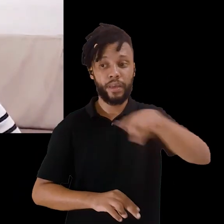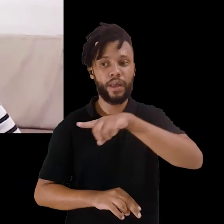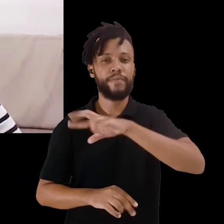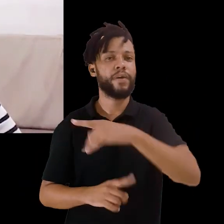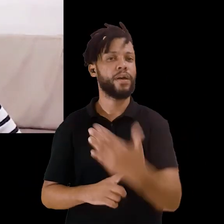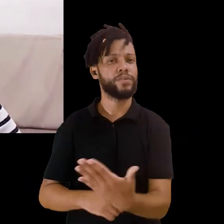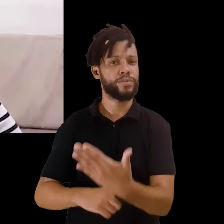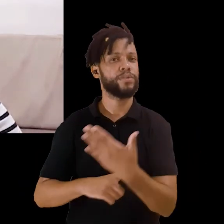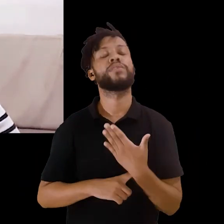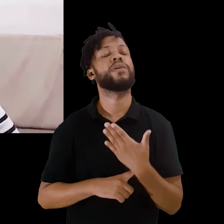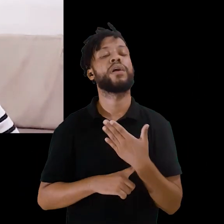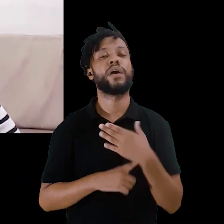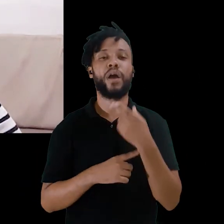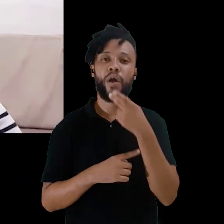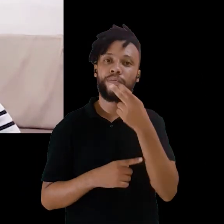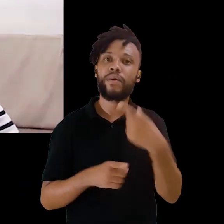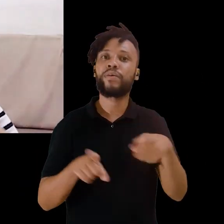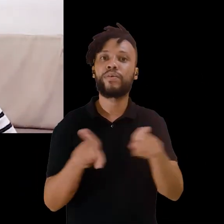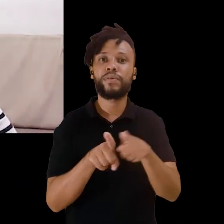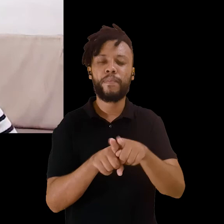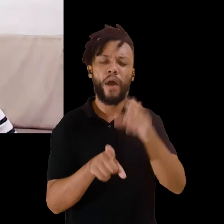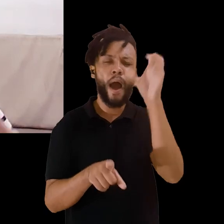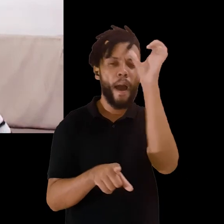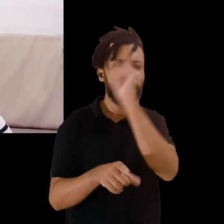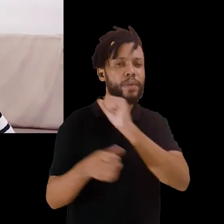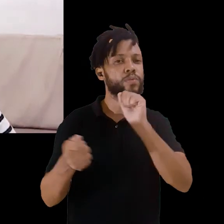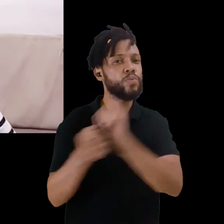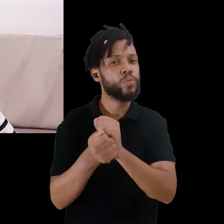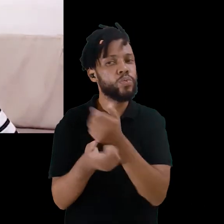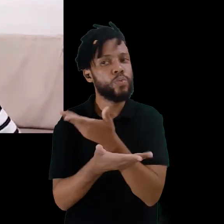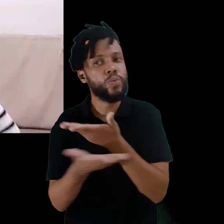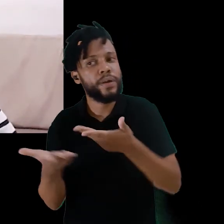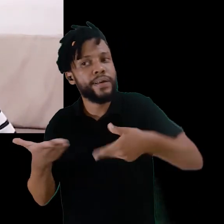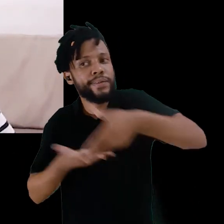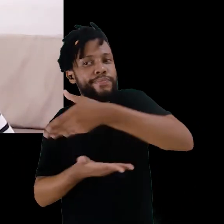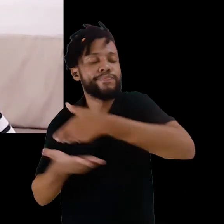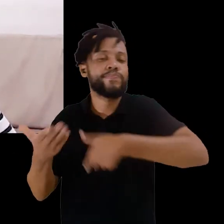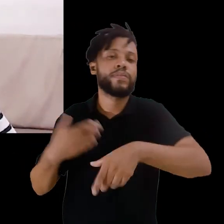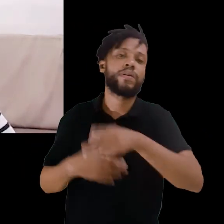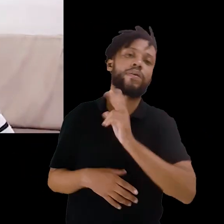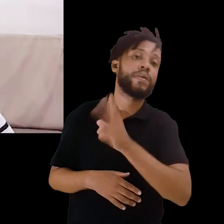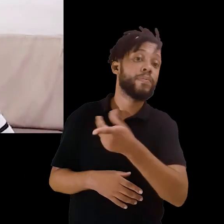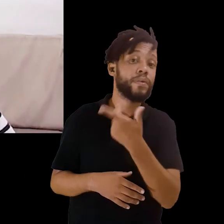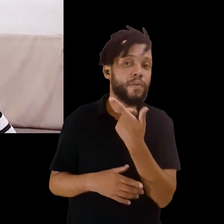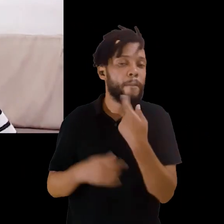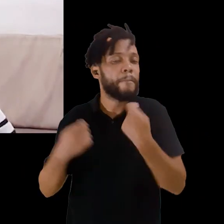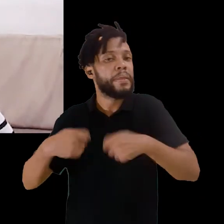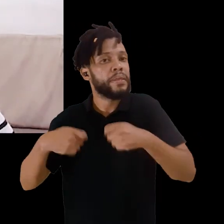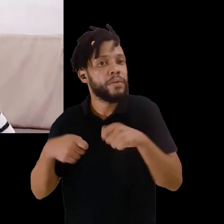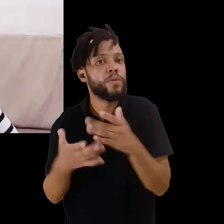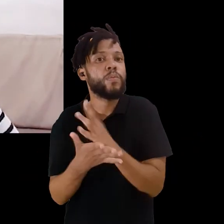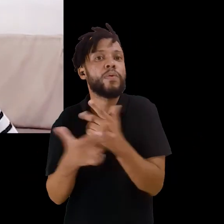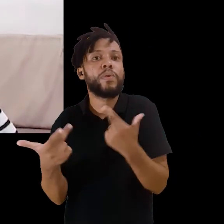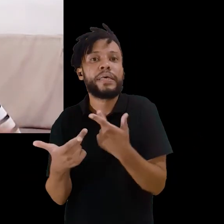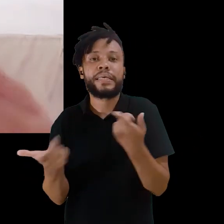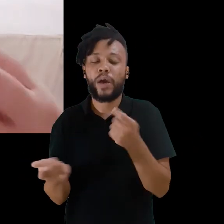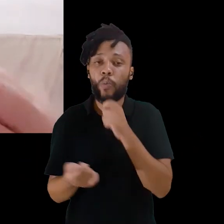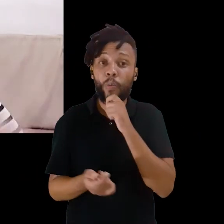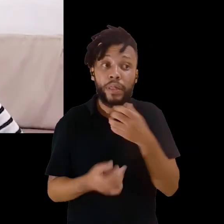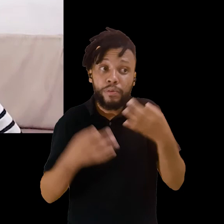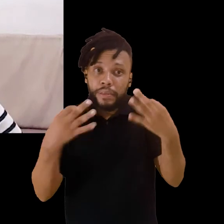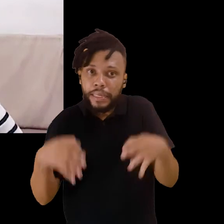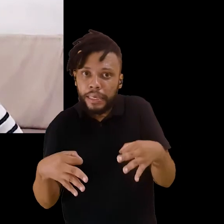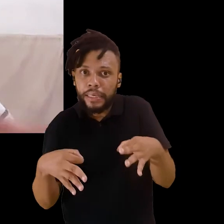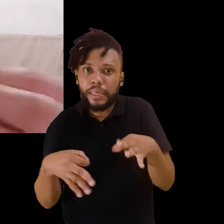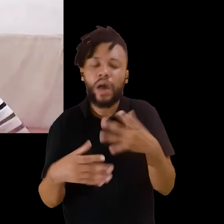toda a assistência. E isso eu falo porque eu também aprendo com eles. Toda vez que eu preciso de alguma coisa que eu não tenho certeza, eu